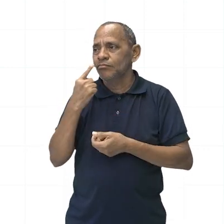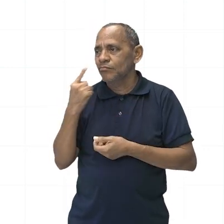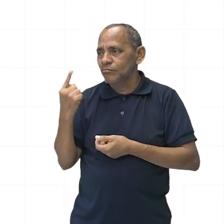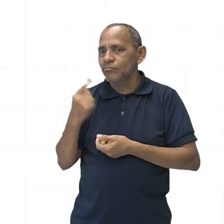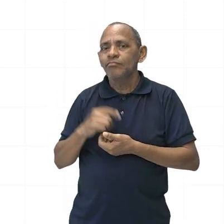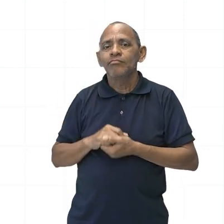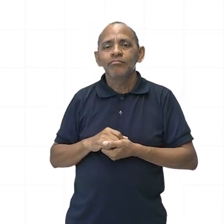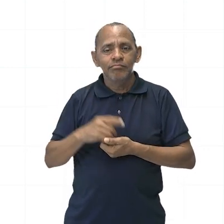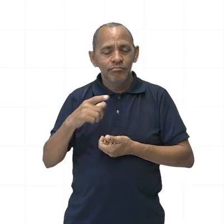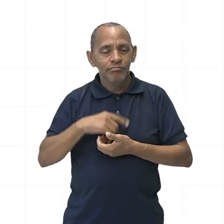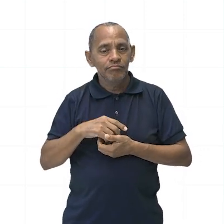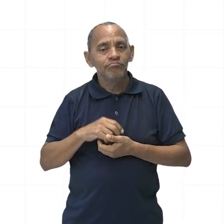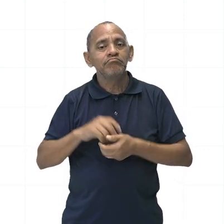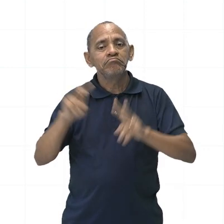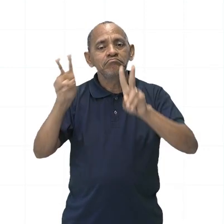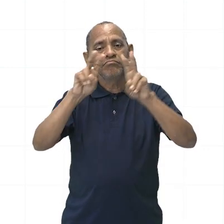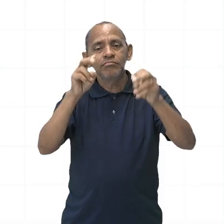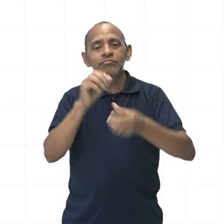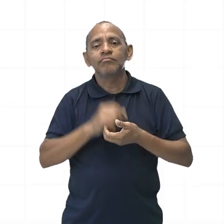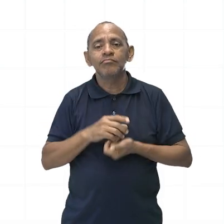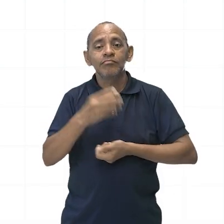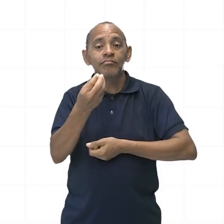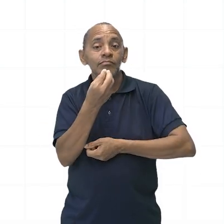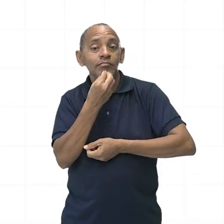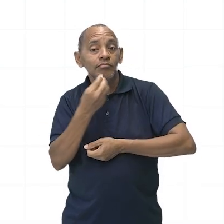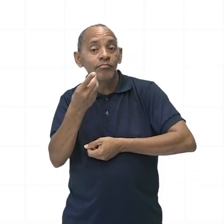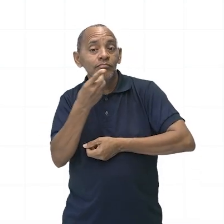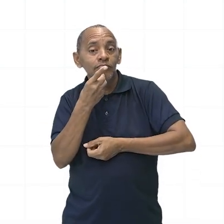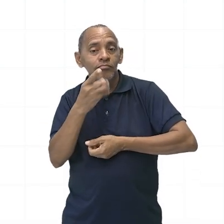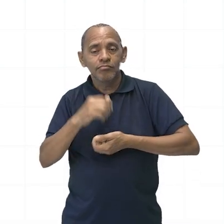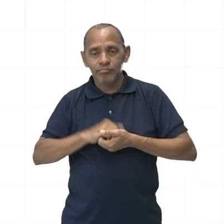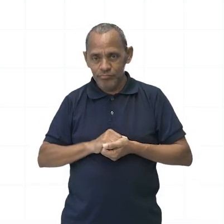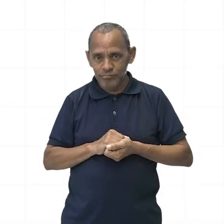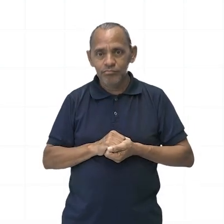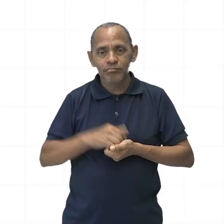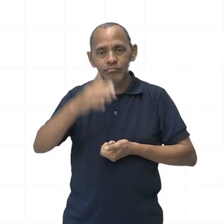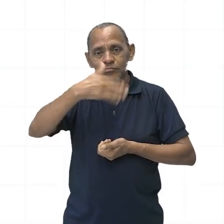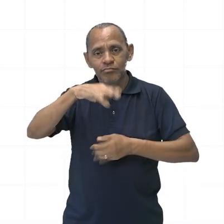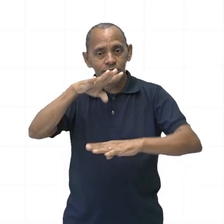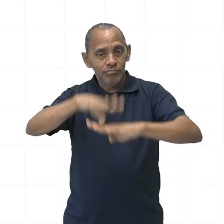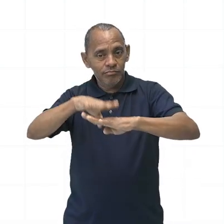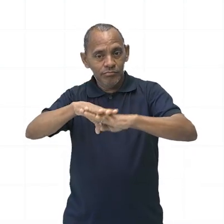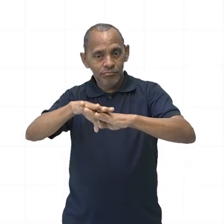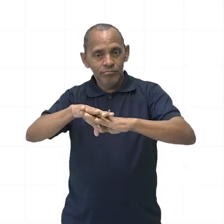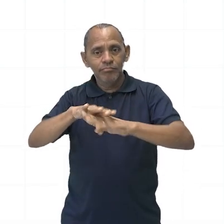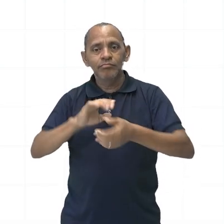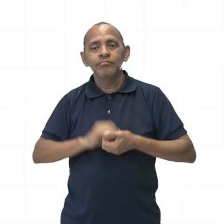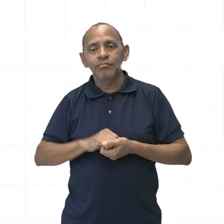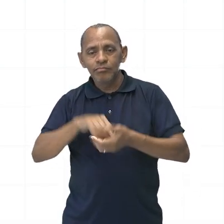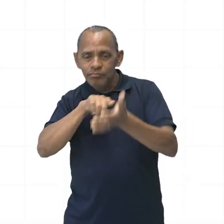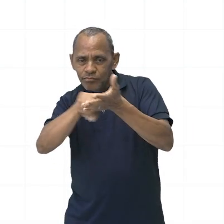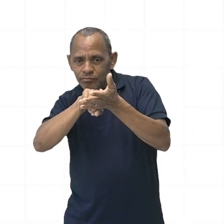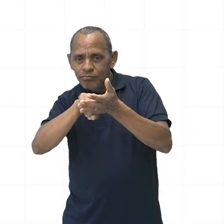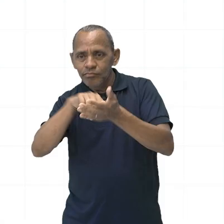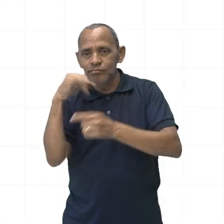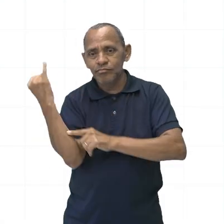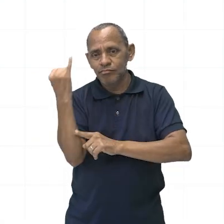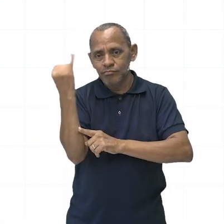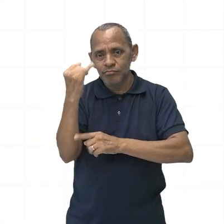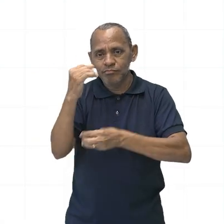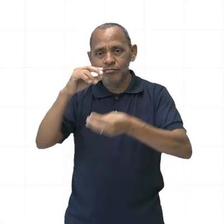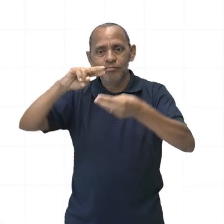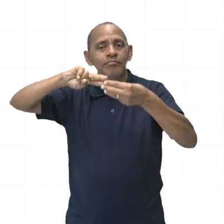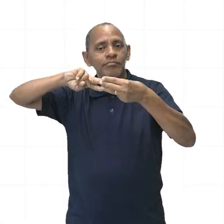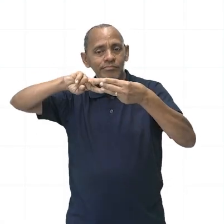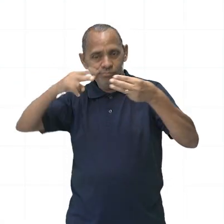fazer essas previsões, e é aqui que entra a questão da probabilidade. A probabilidade é uma área da